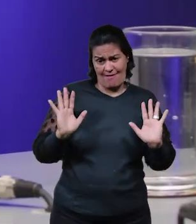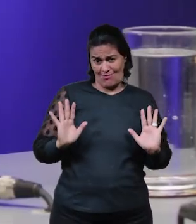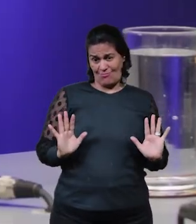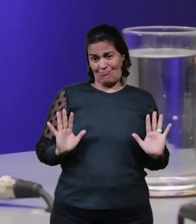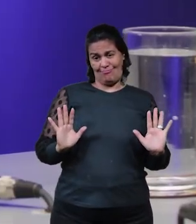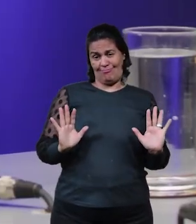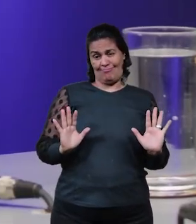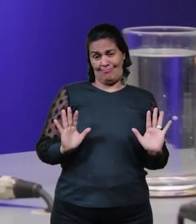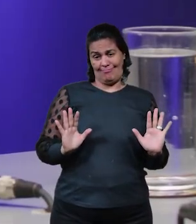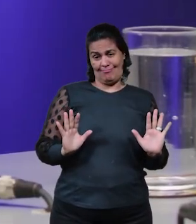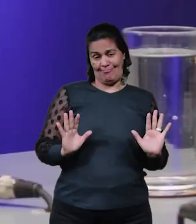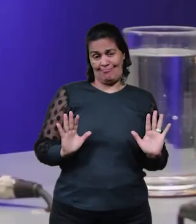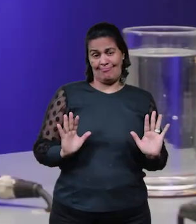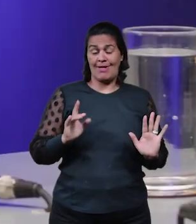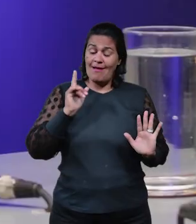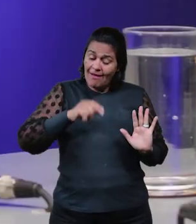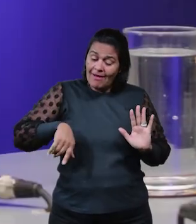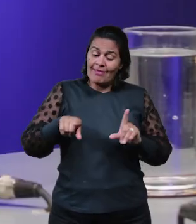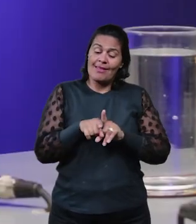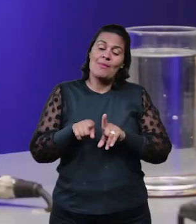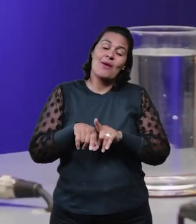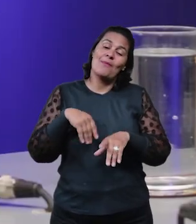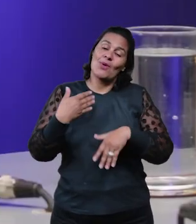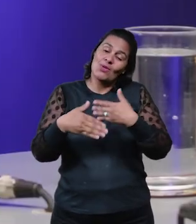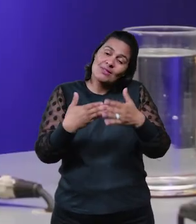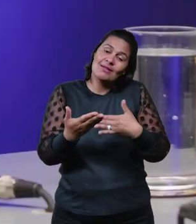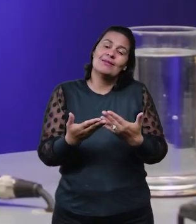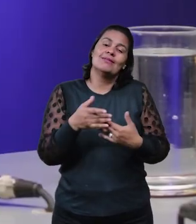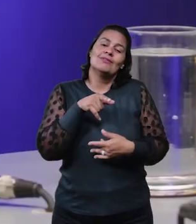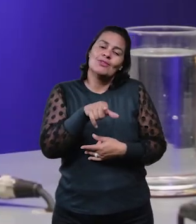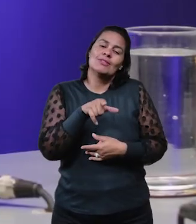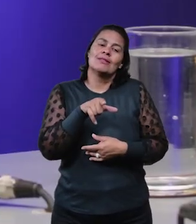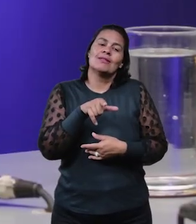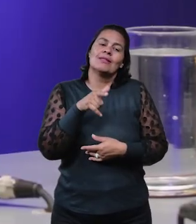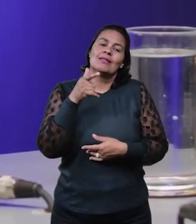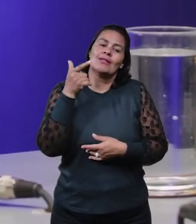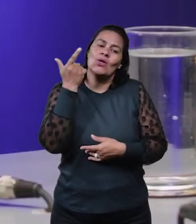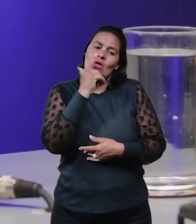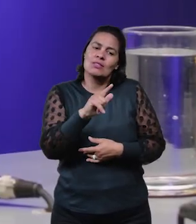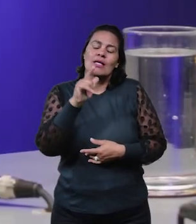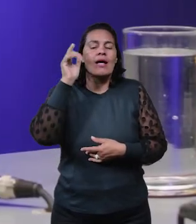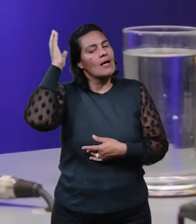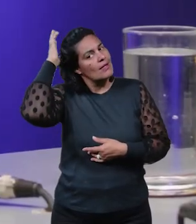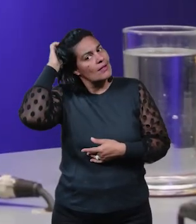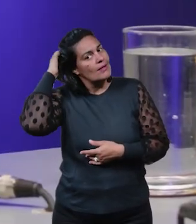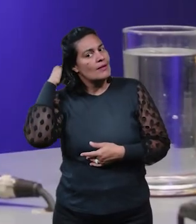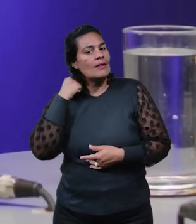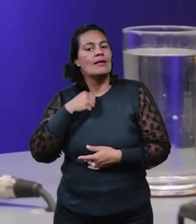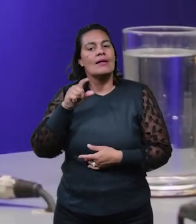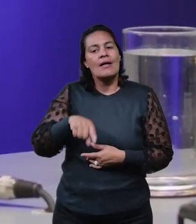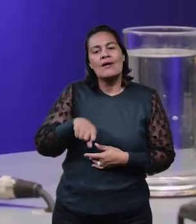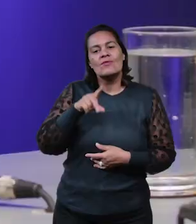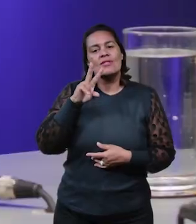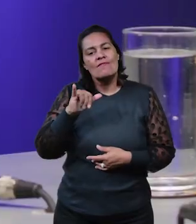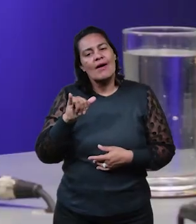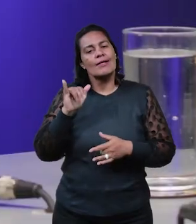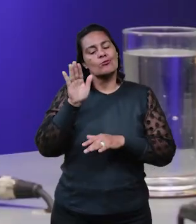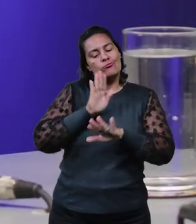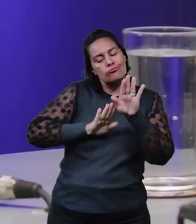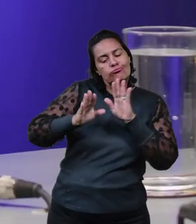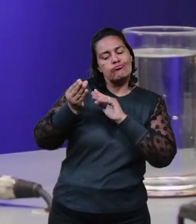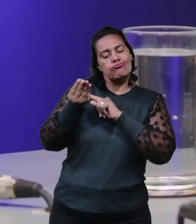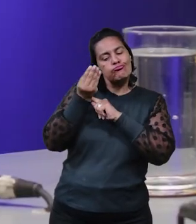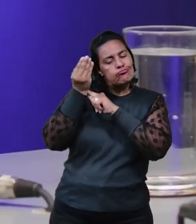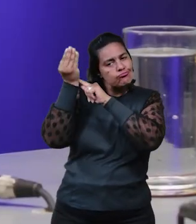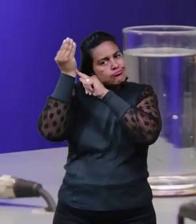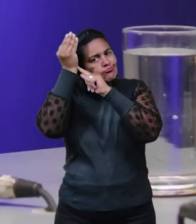onde negar. E é um processo também que você vai, acho que da mesma forma dos locks, que é um cultivo, né? Que você vai cuidando do seu